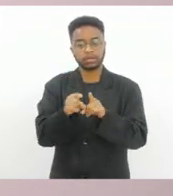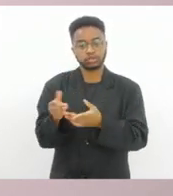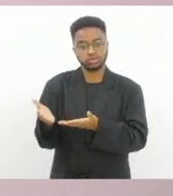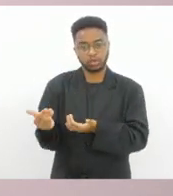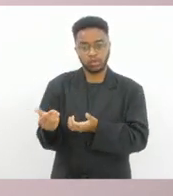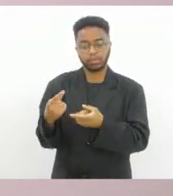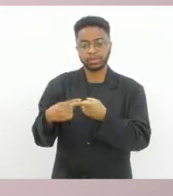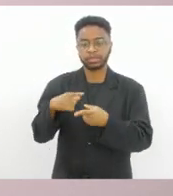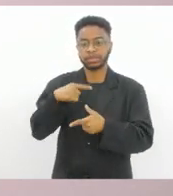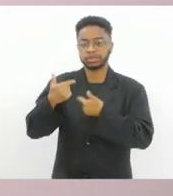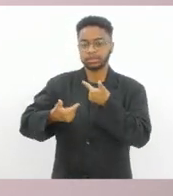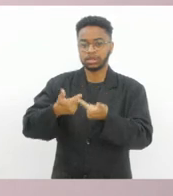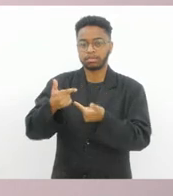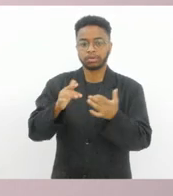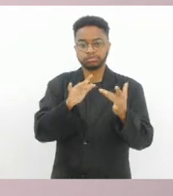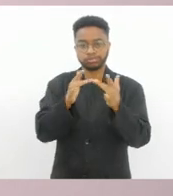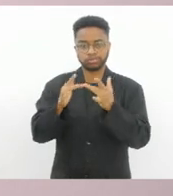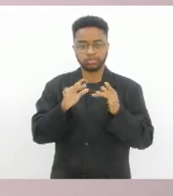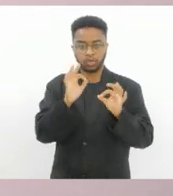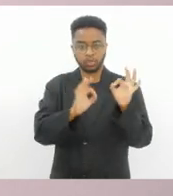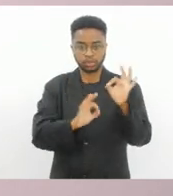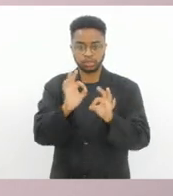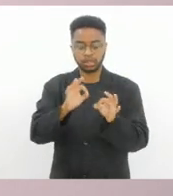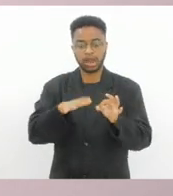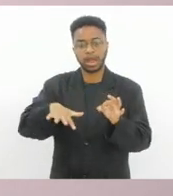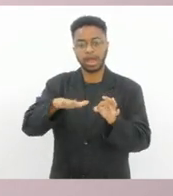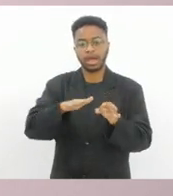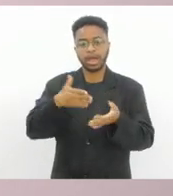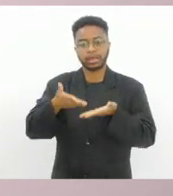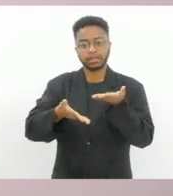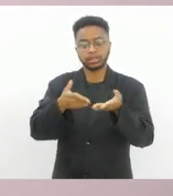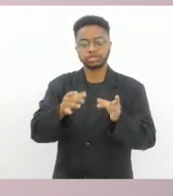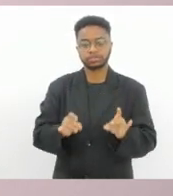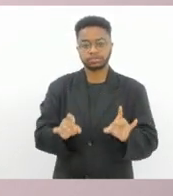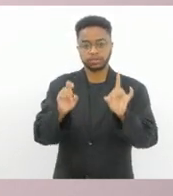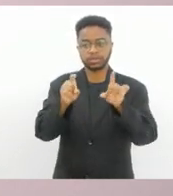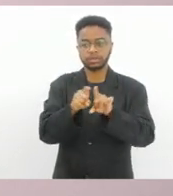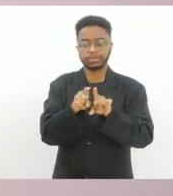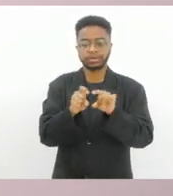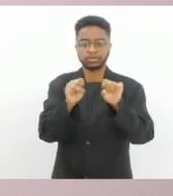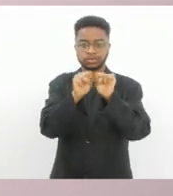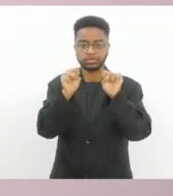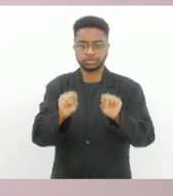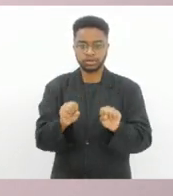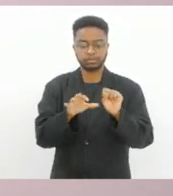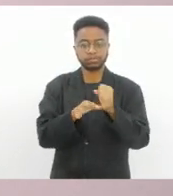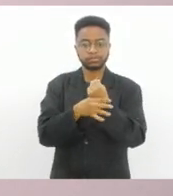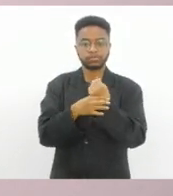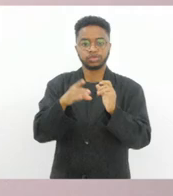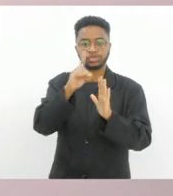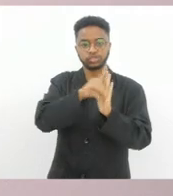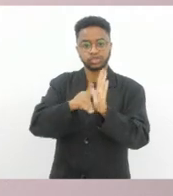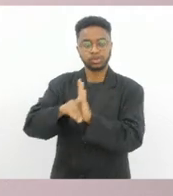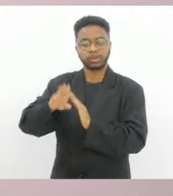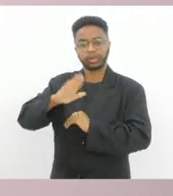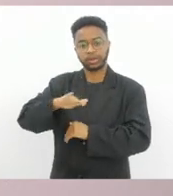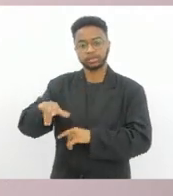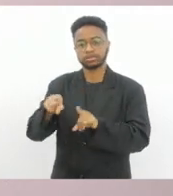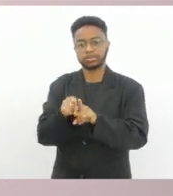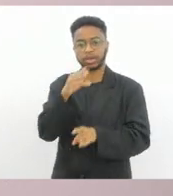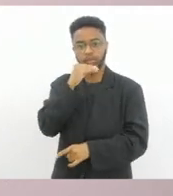faz um trabalho muito articulado, tanto com a rede de atendimento especializada quanto com o sistema de garantia de direitos de criança e